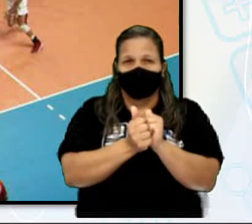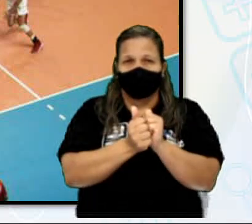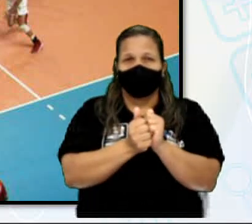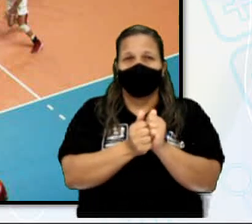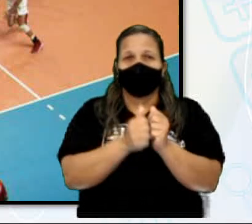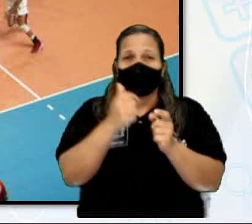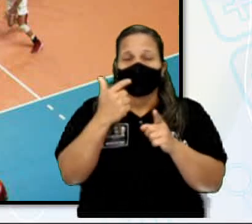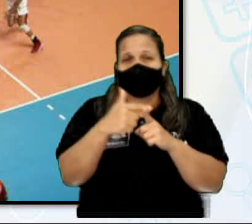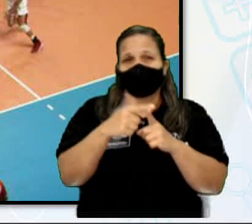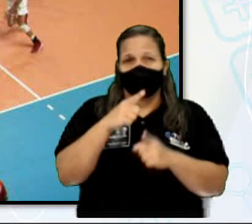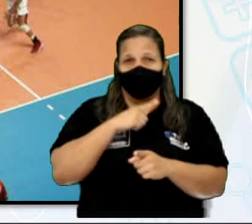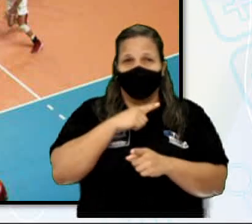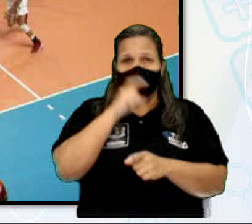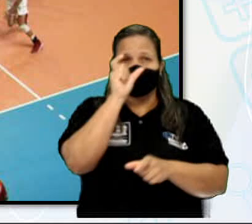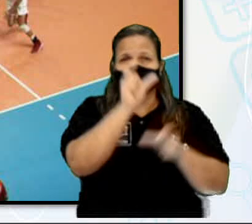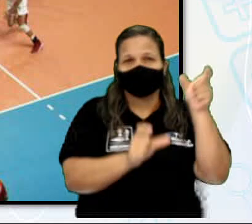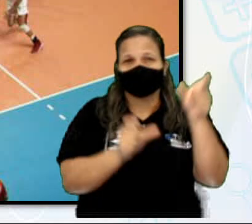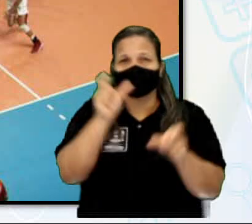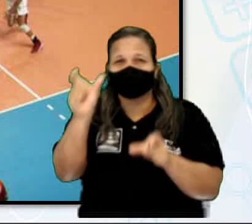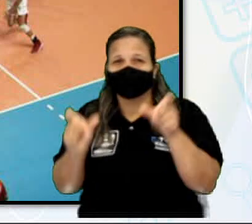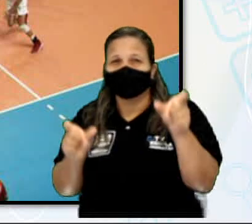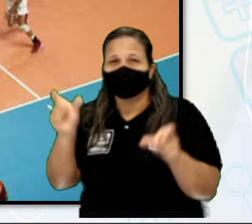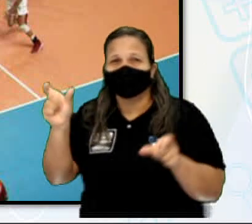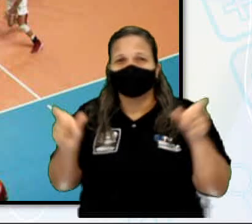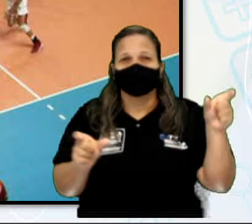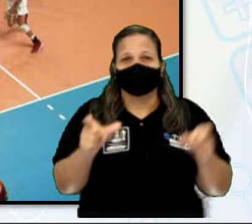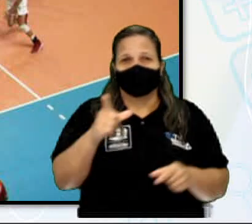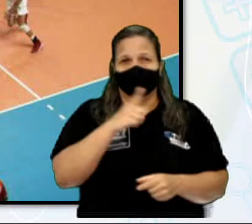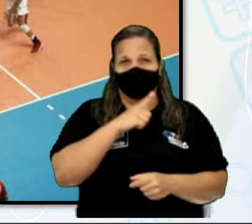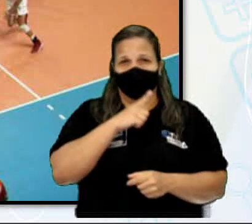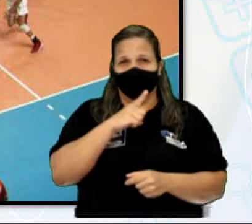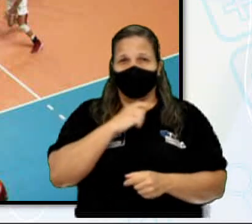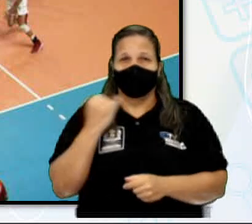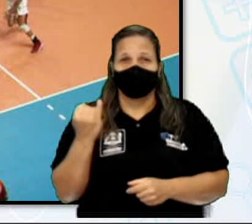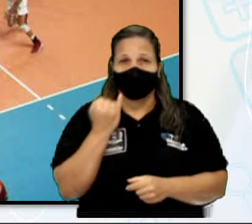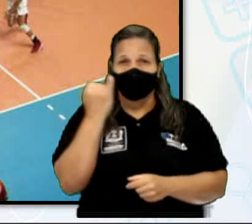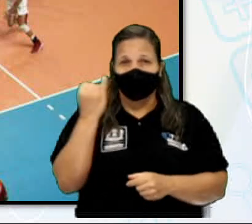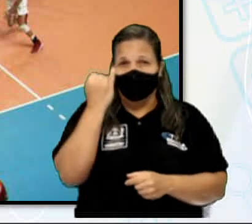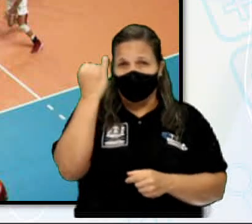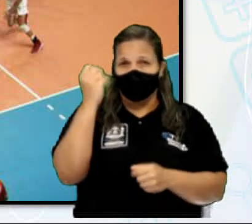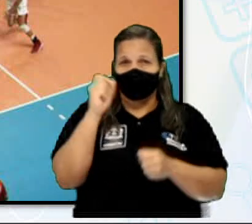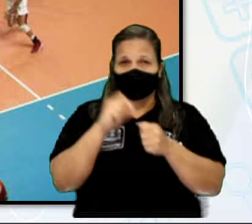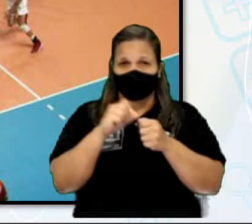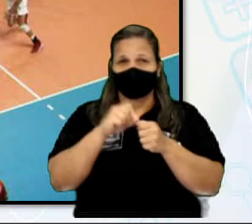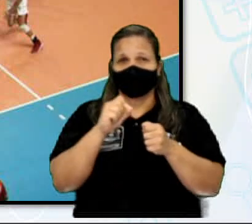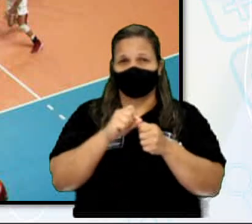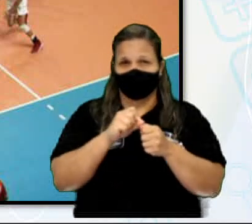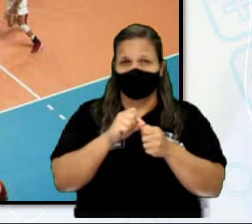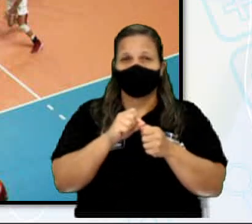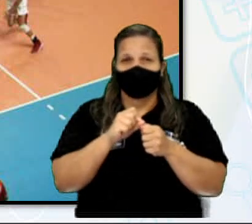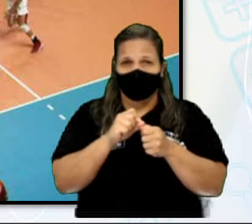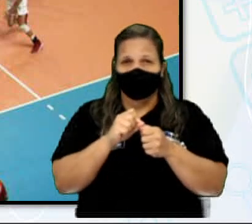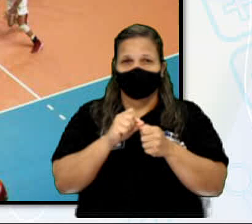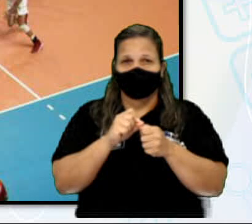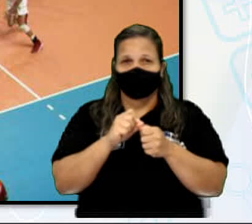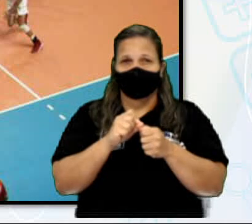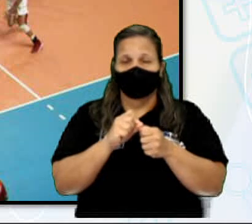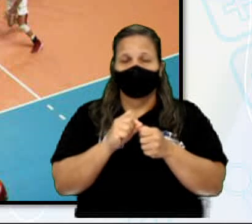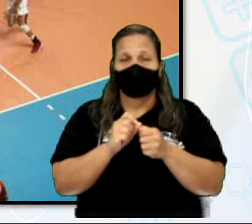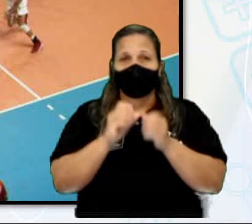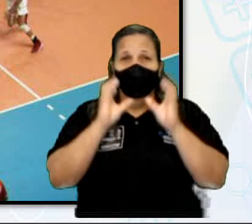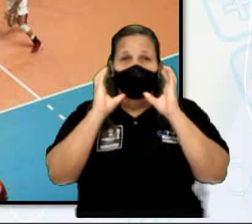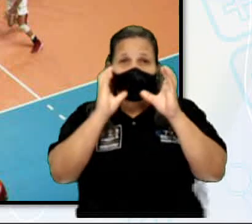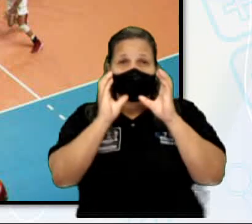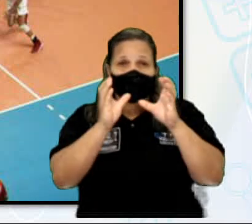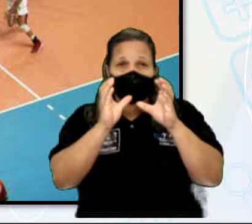essa bola. E a gente também teria uma 5ª opção aí para o levantador, que seria passar essa bola para o outro lado ele mesmo. Passar a bola